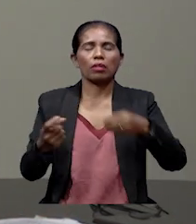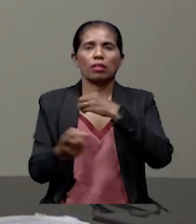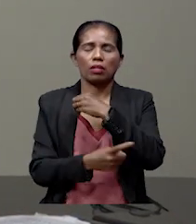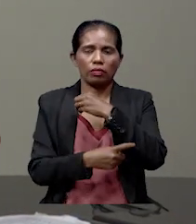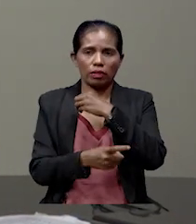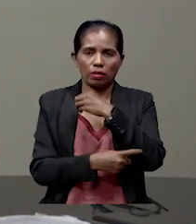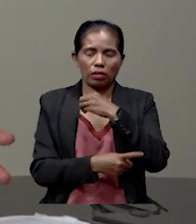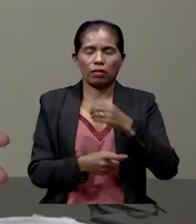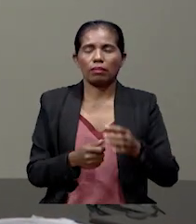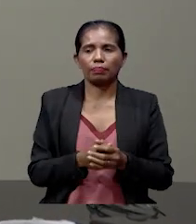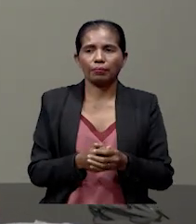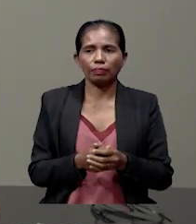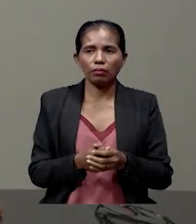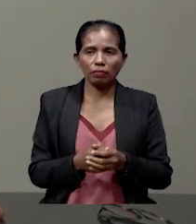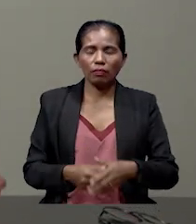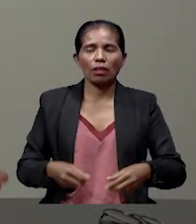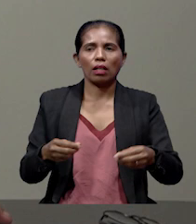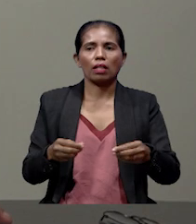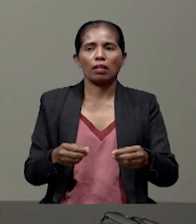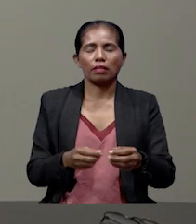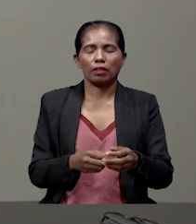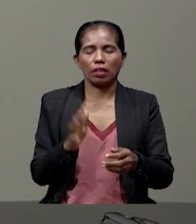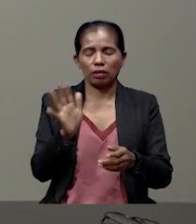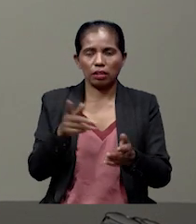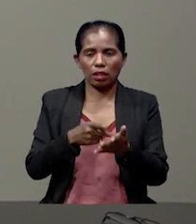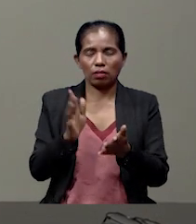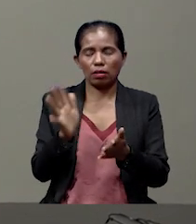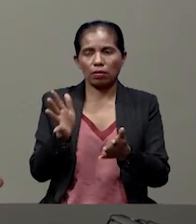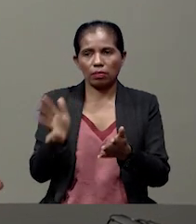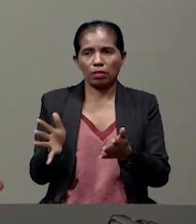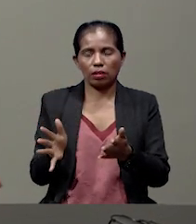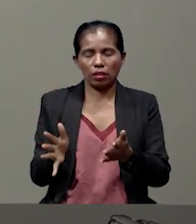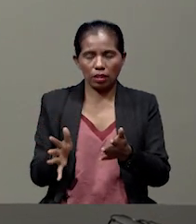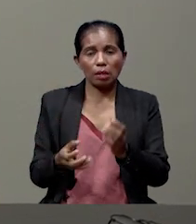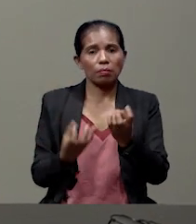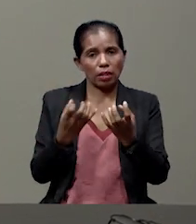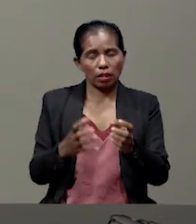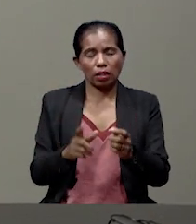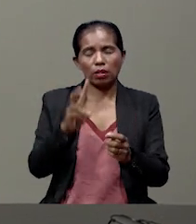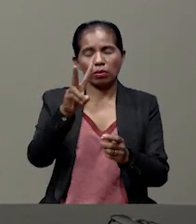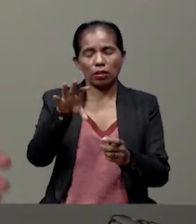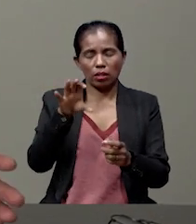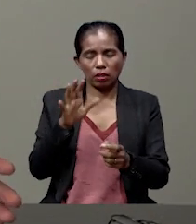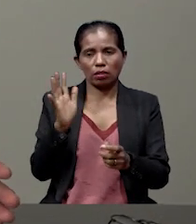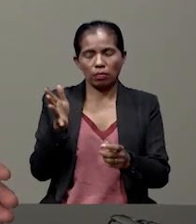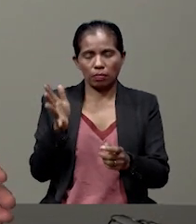né mínimo né 50 máximo né 250